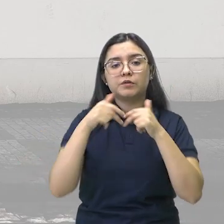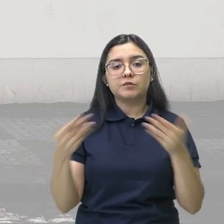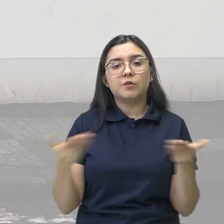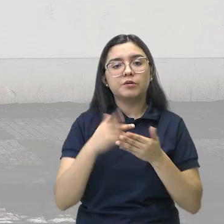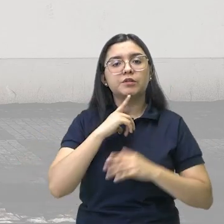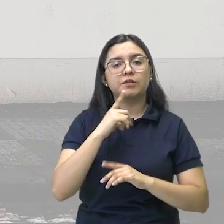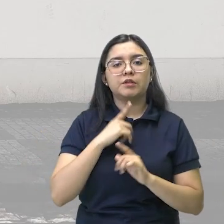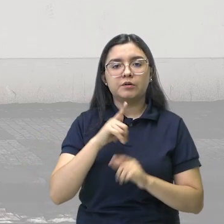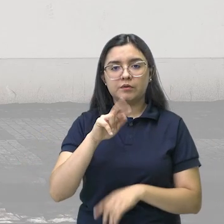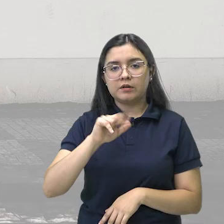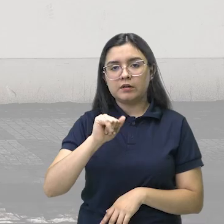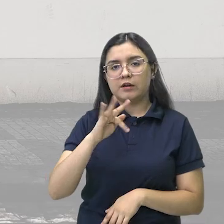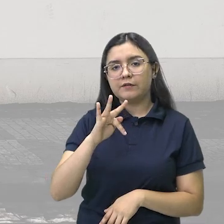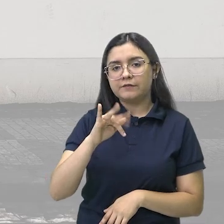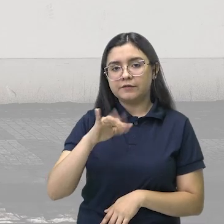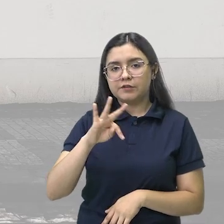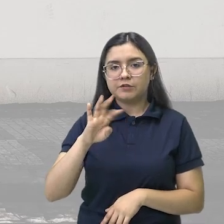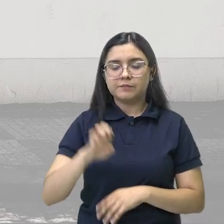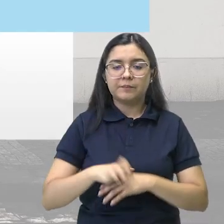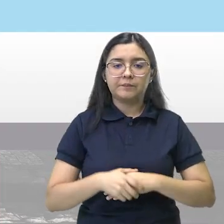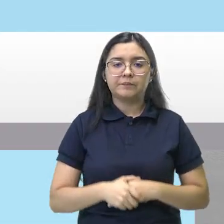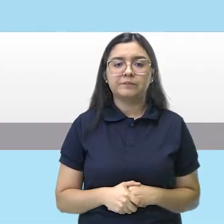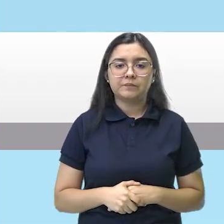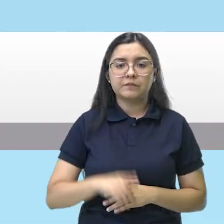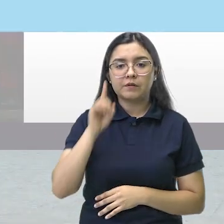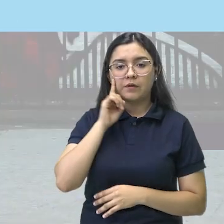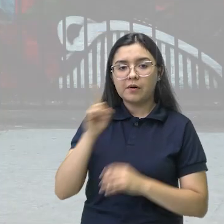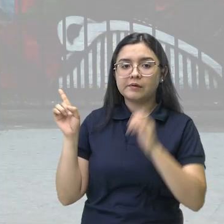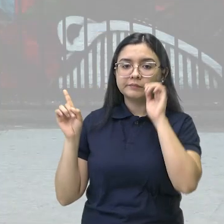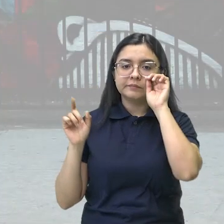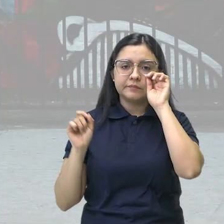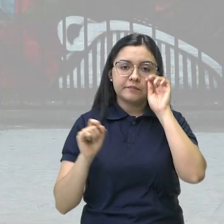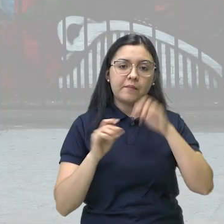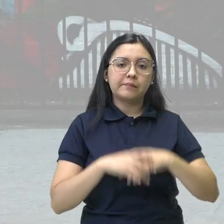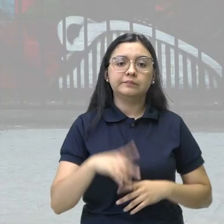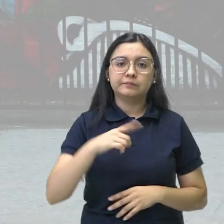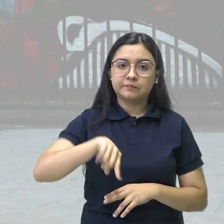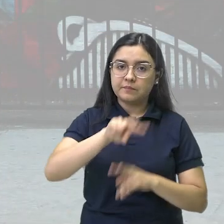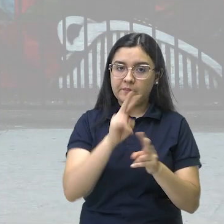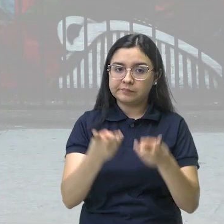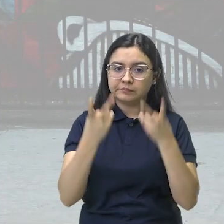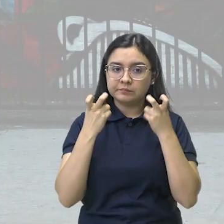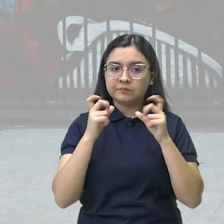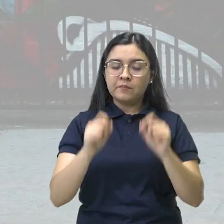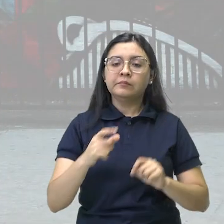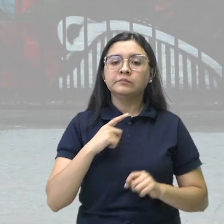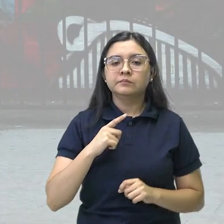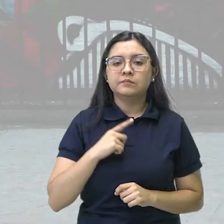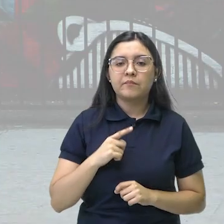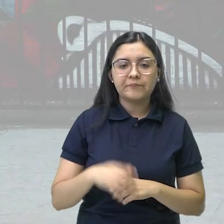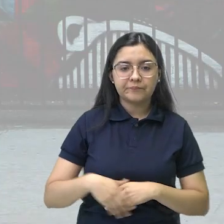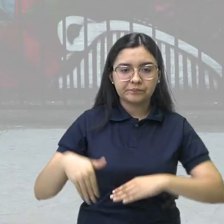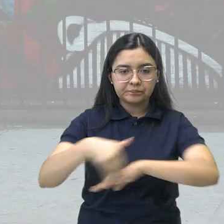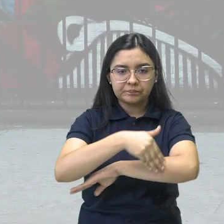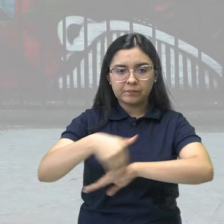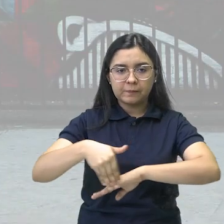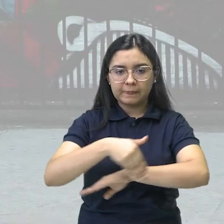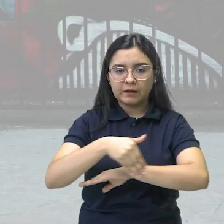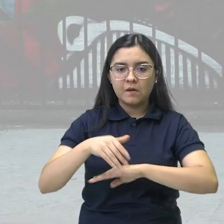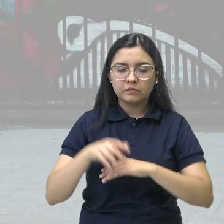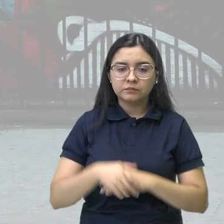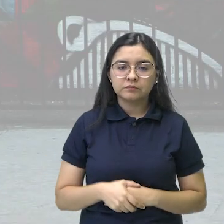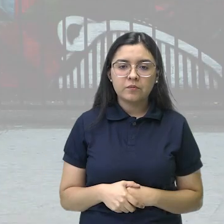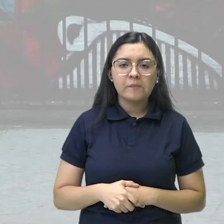temos o grafite. Vamos apresentar um grafite agora para vocês. Como vocês podem ver aqui, as ruas, elas